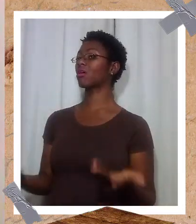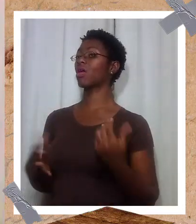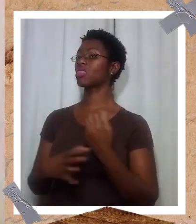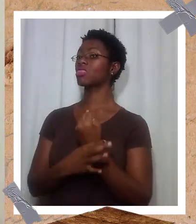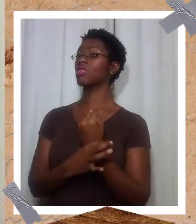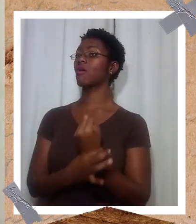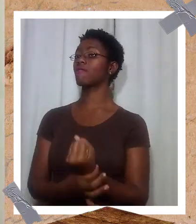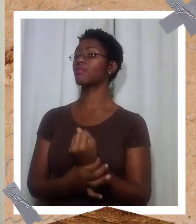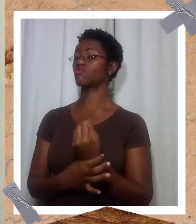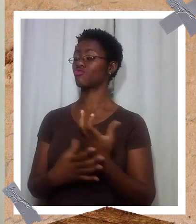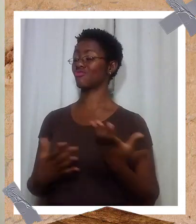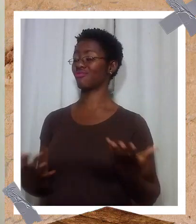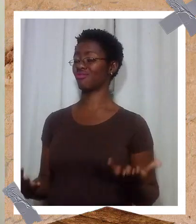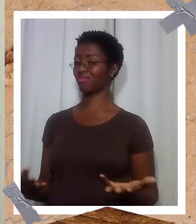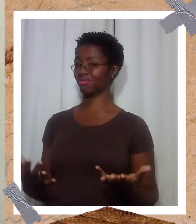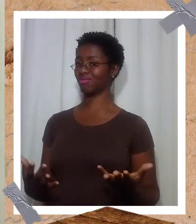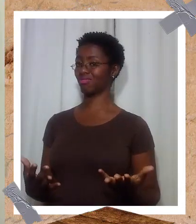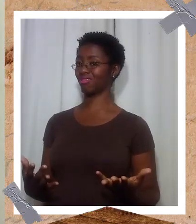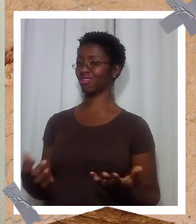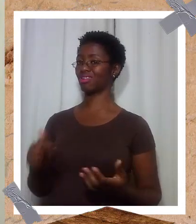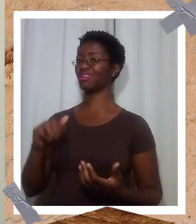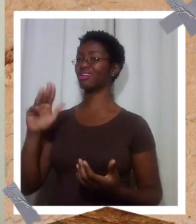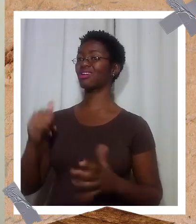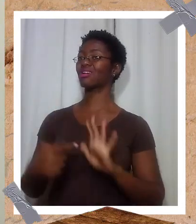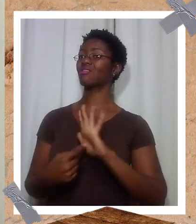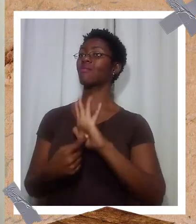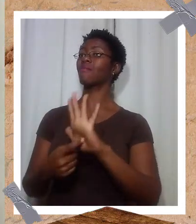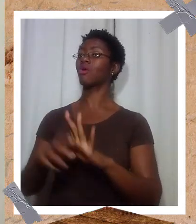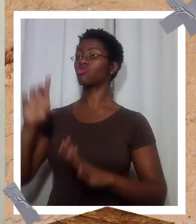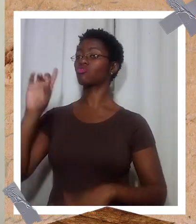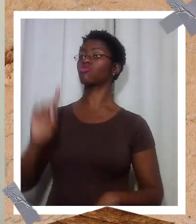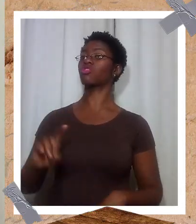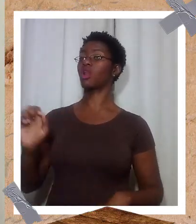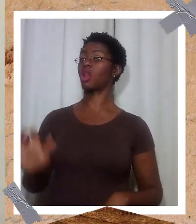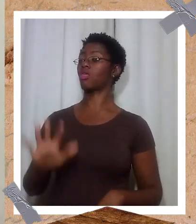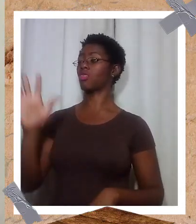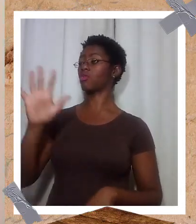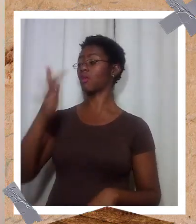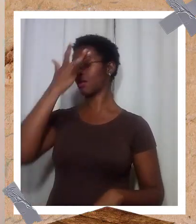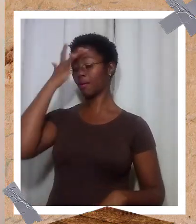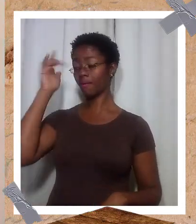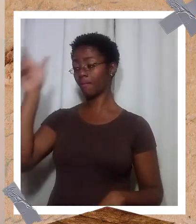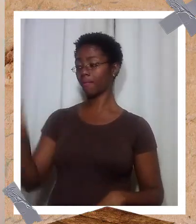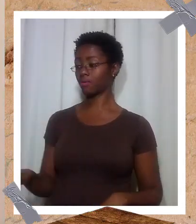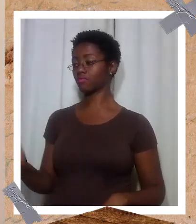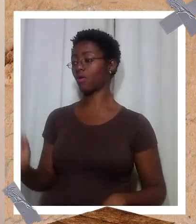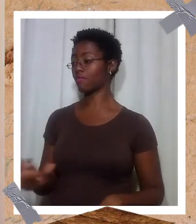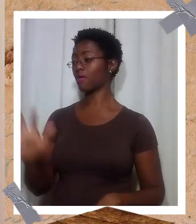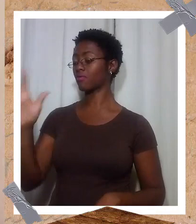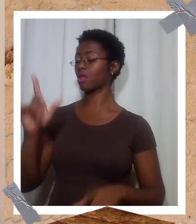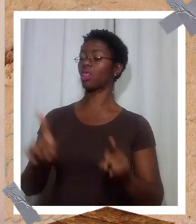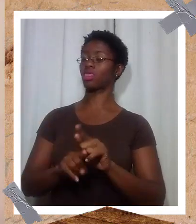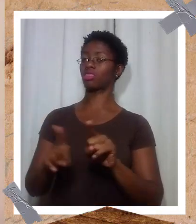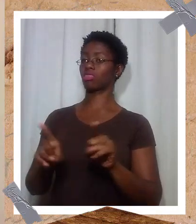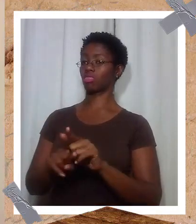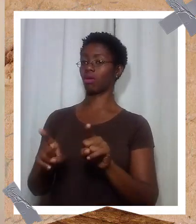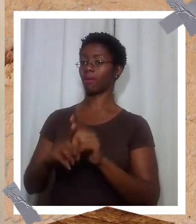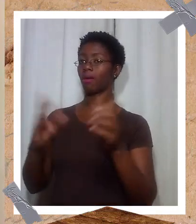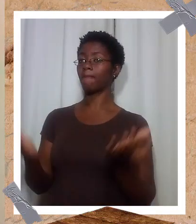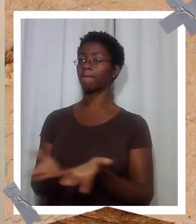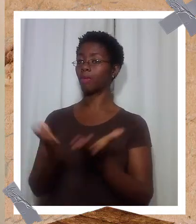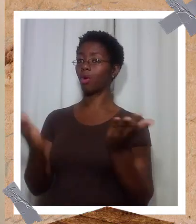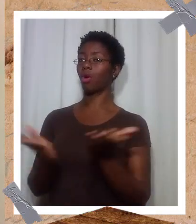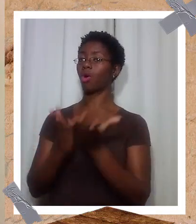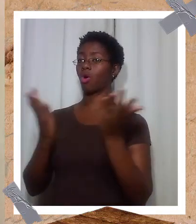quem é que mostra o direito da favela, do favelado, do negro pobre da periferia, o direito de